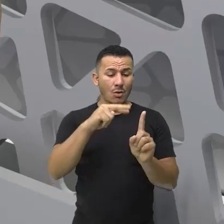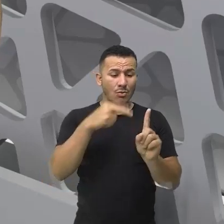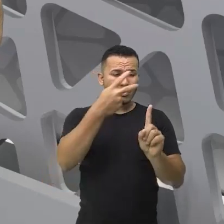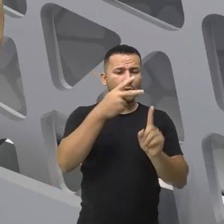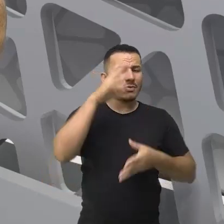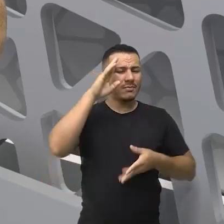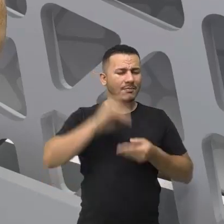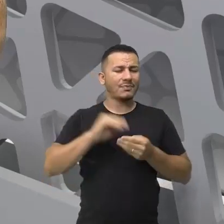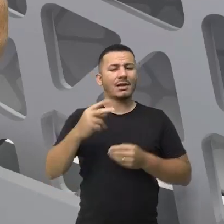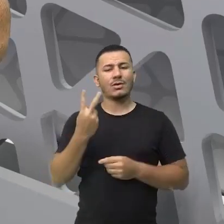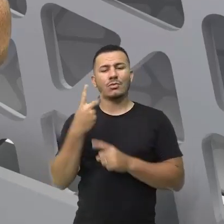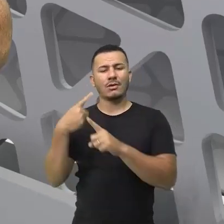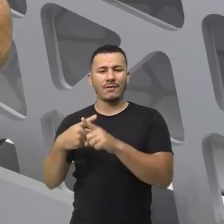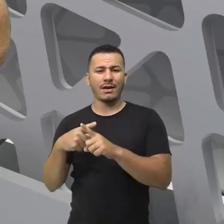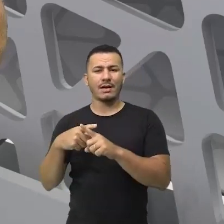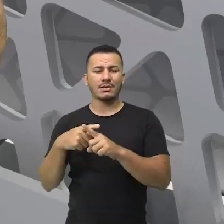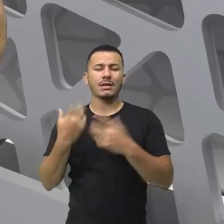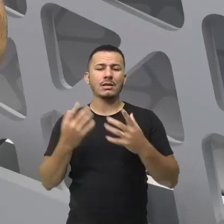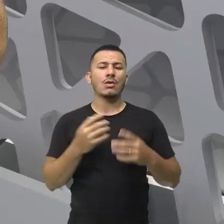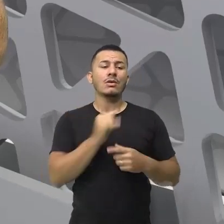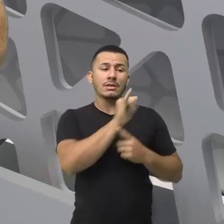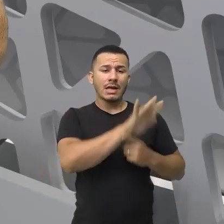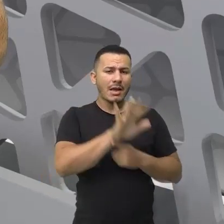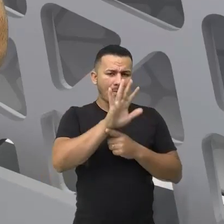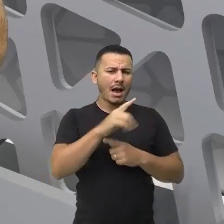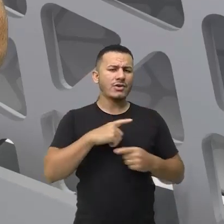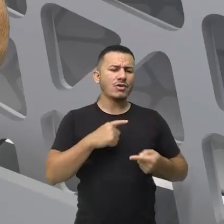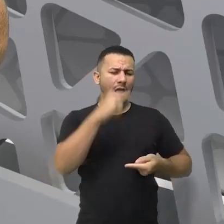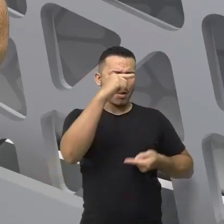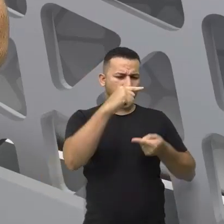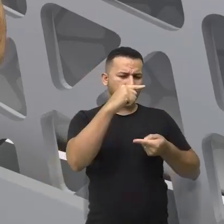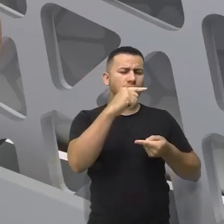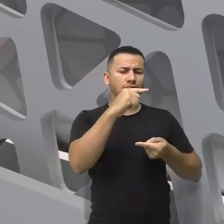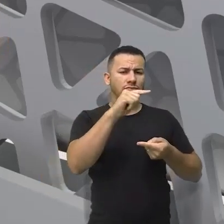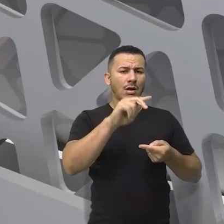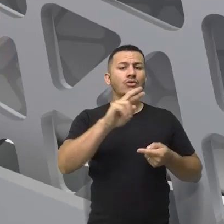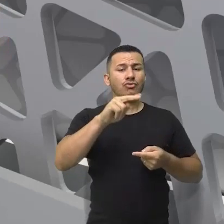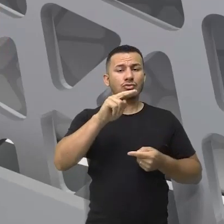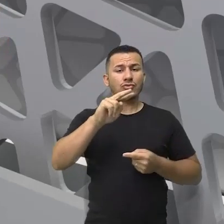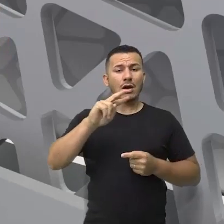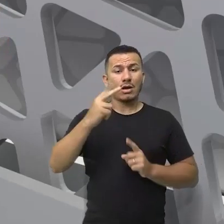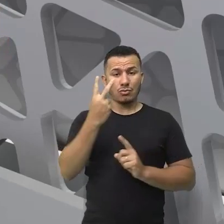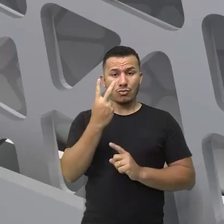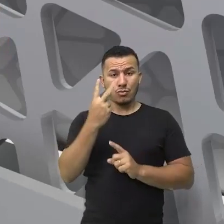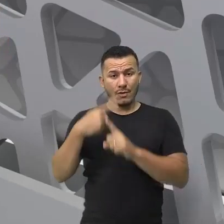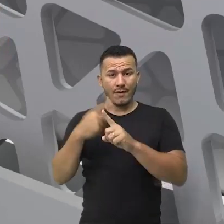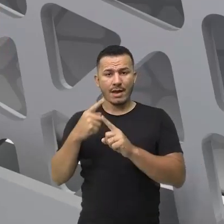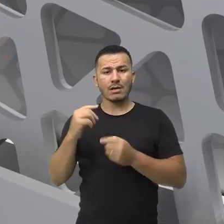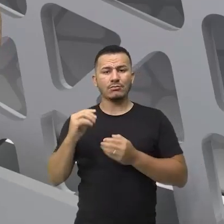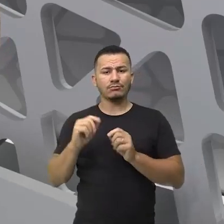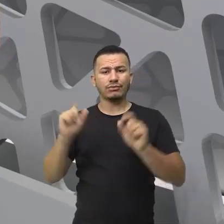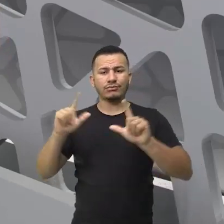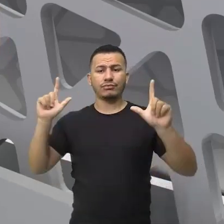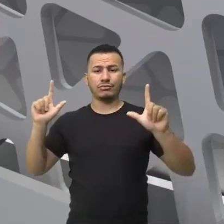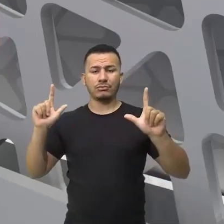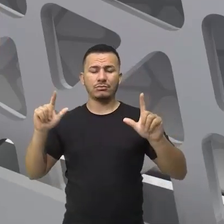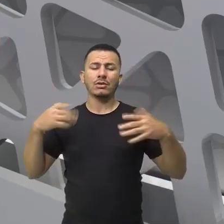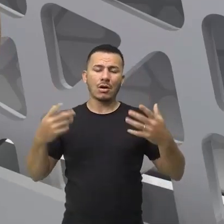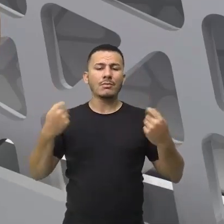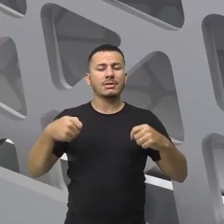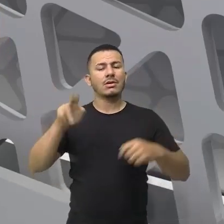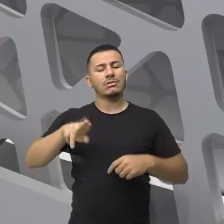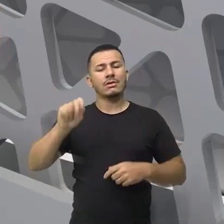o dobro quer dizer 2 vezes, tá bom? Então, eu quero dobrar de tamanho essa figura. Para dobrar